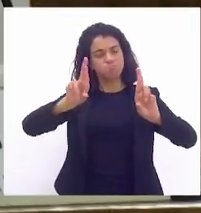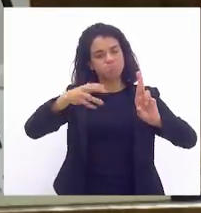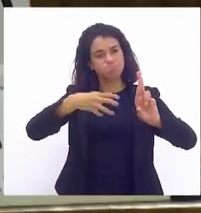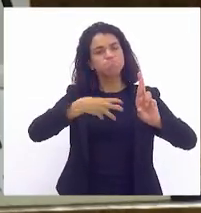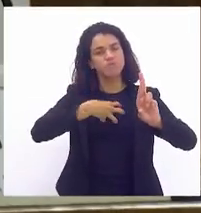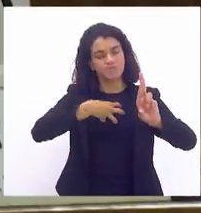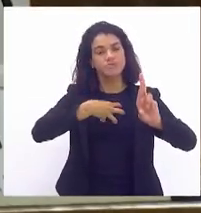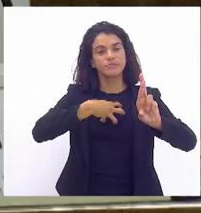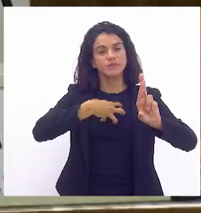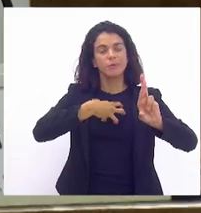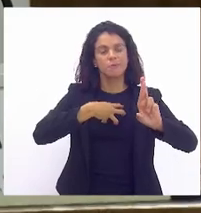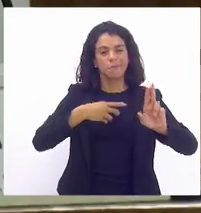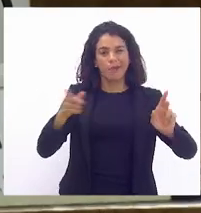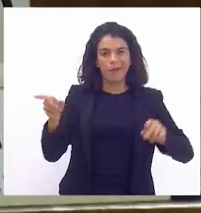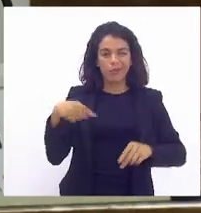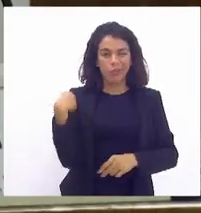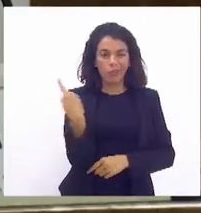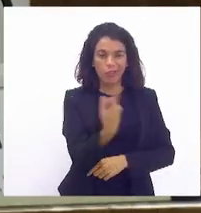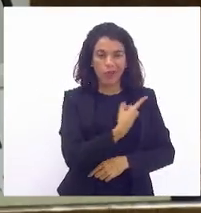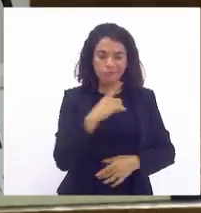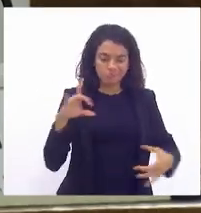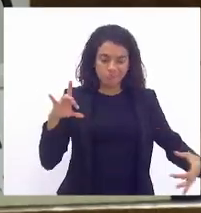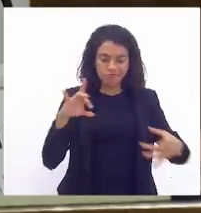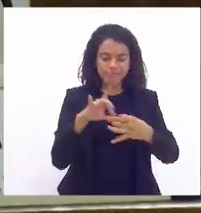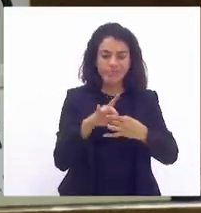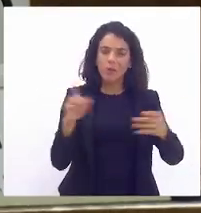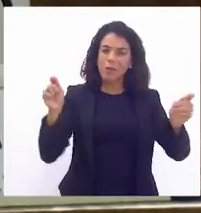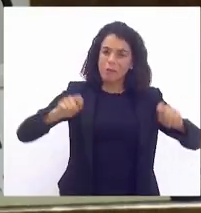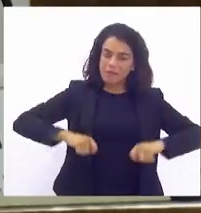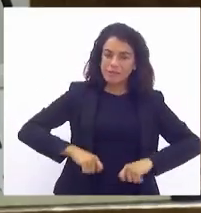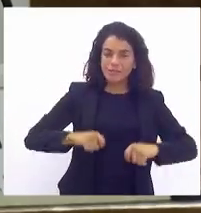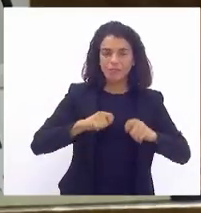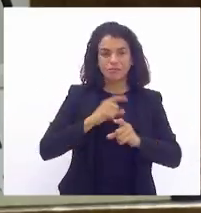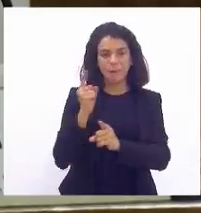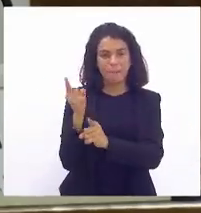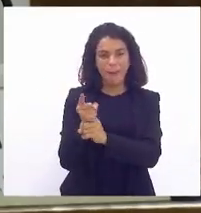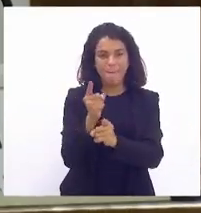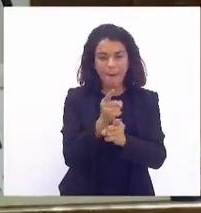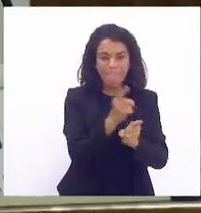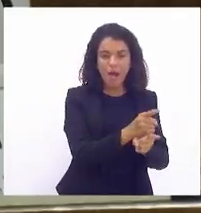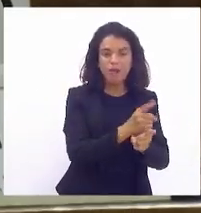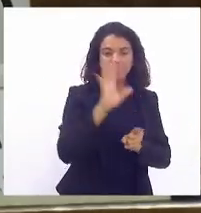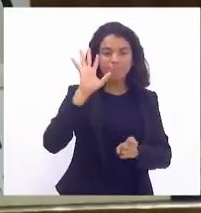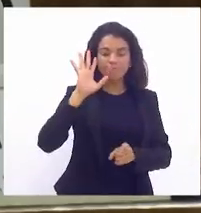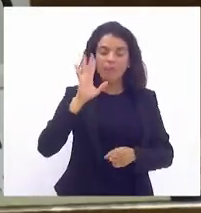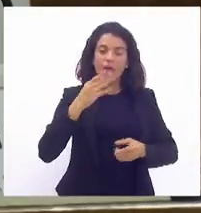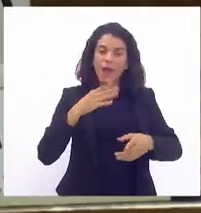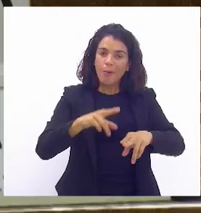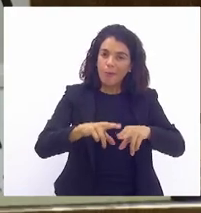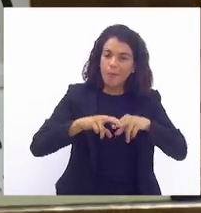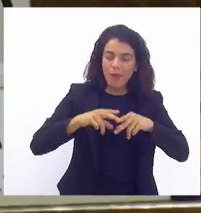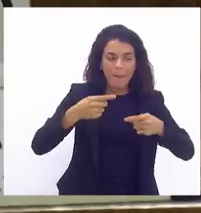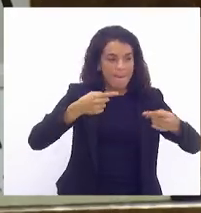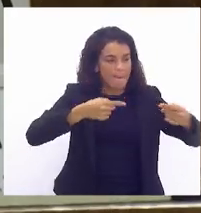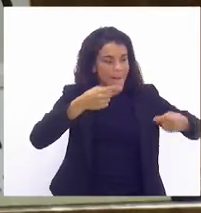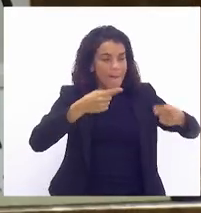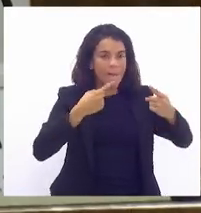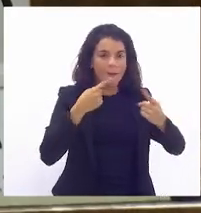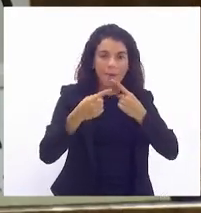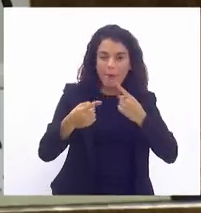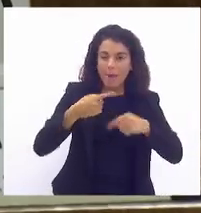que possamos, juntos, encontrar, através do diálogo, uma